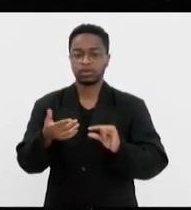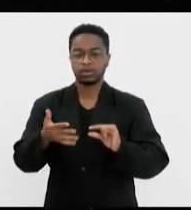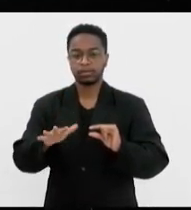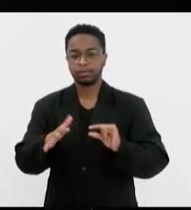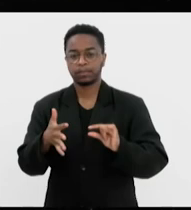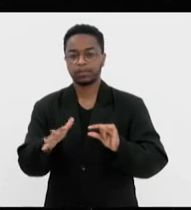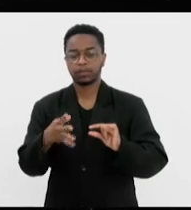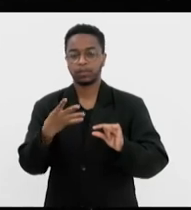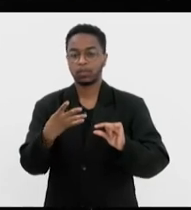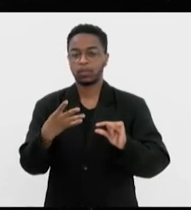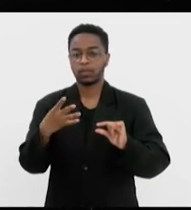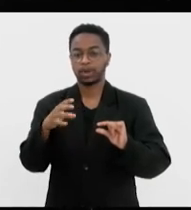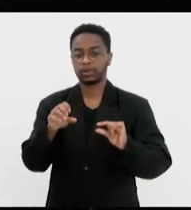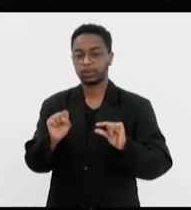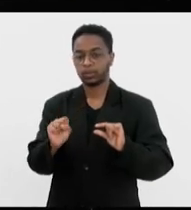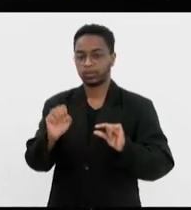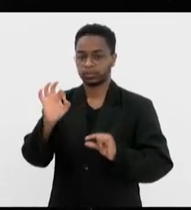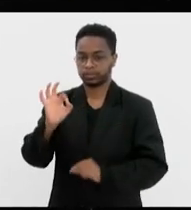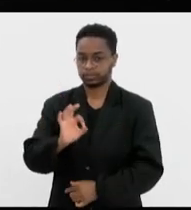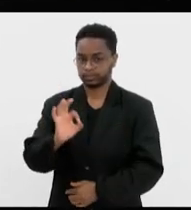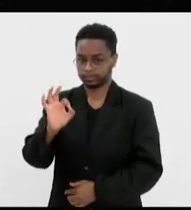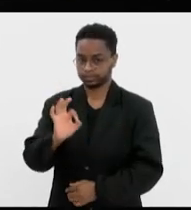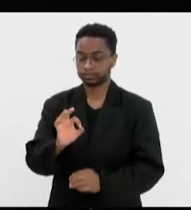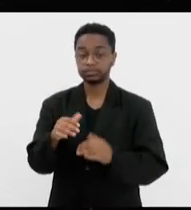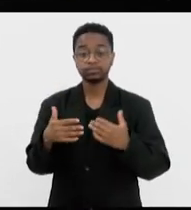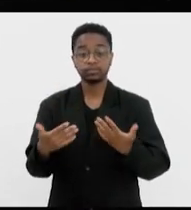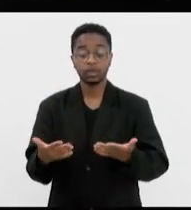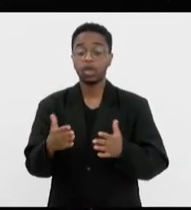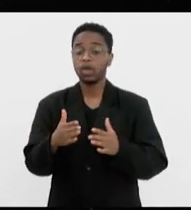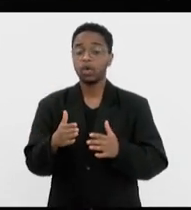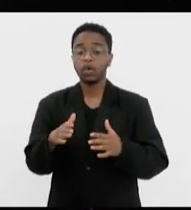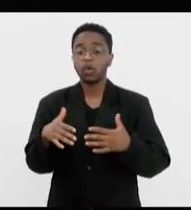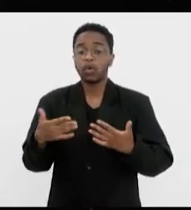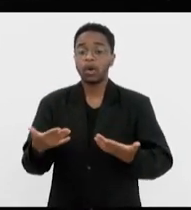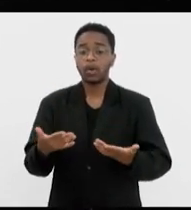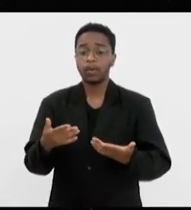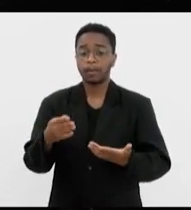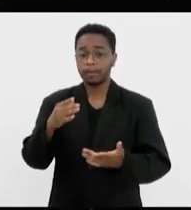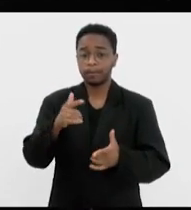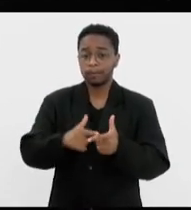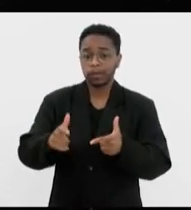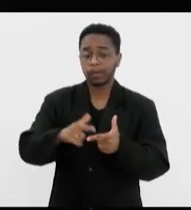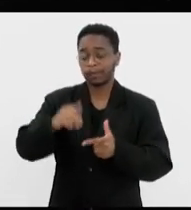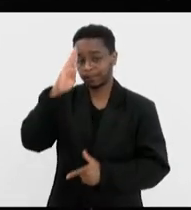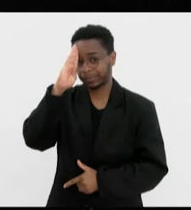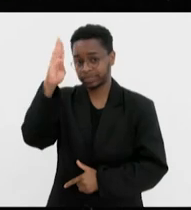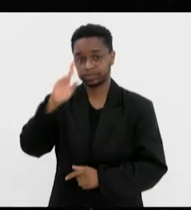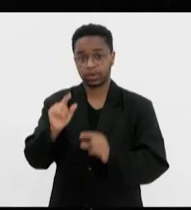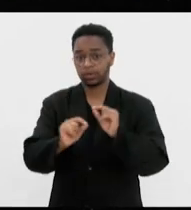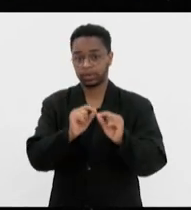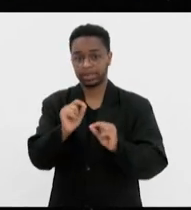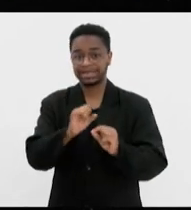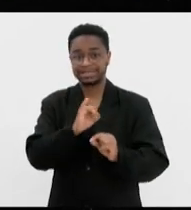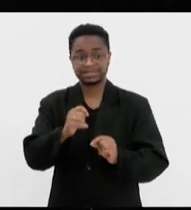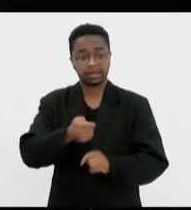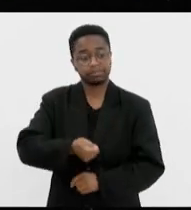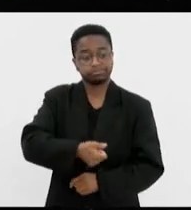de 48%. Porque qual é o X da questão do benefício fiscal? Se eu tenho uma redução